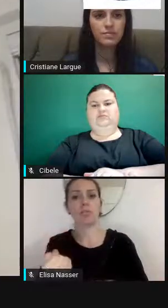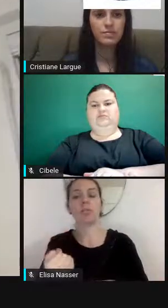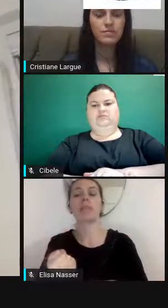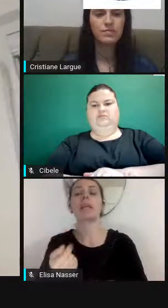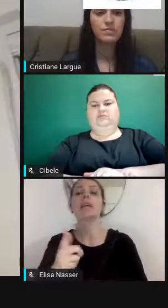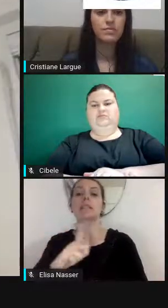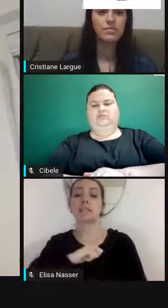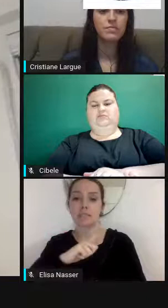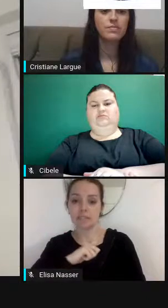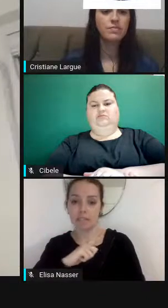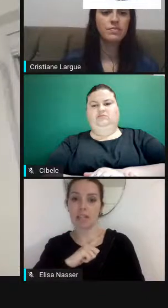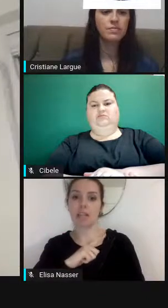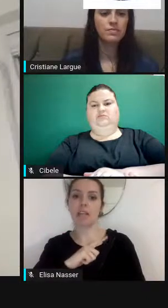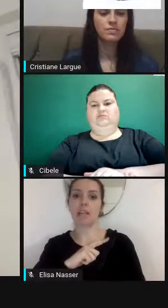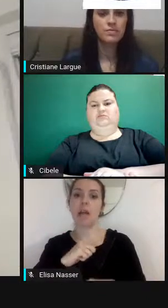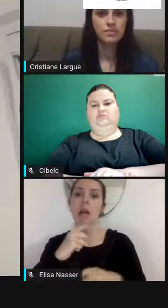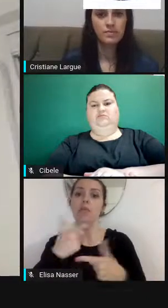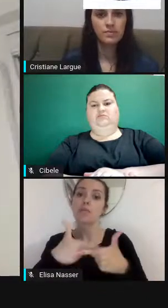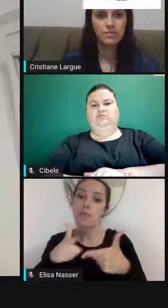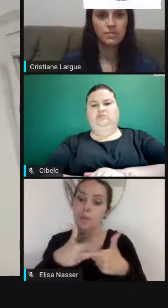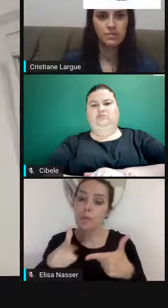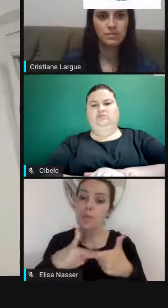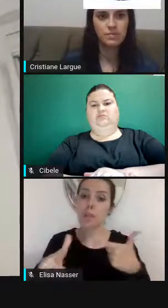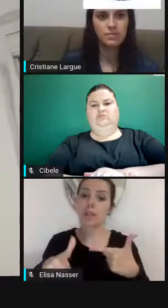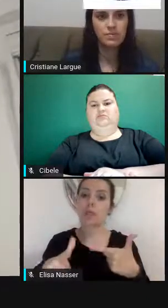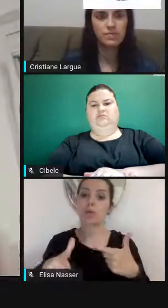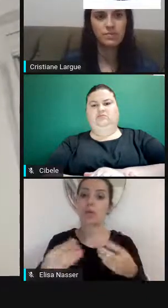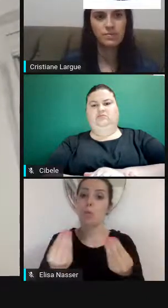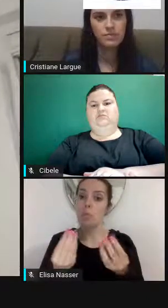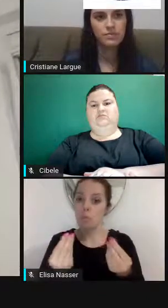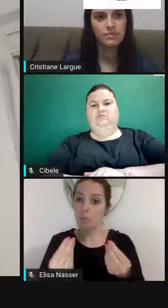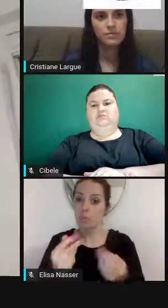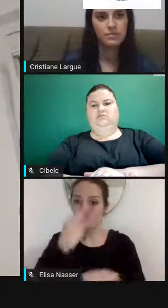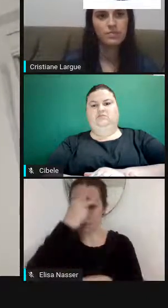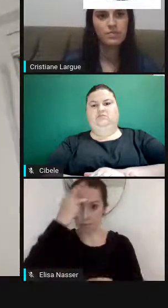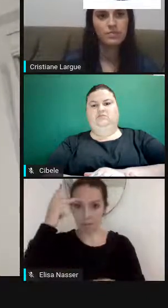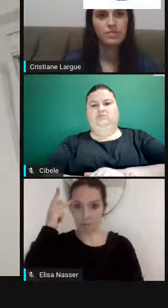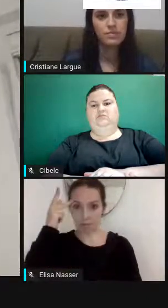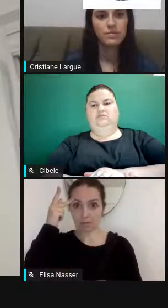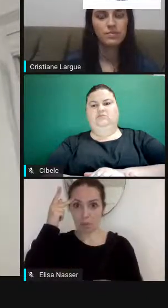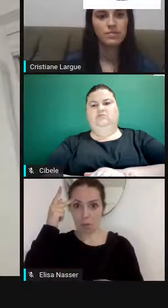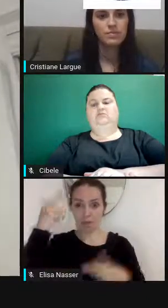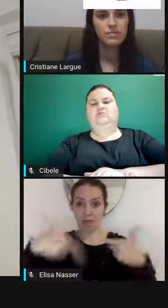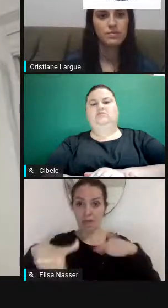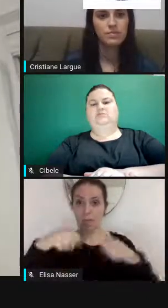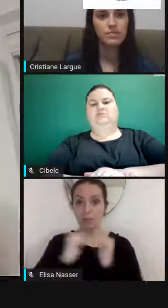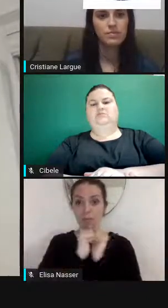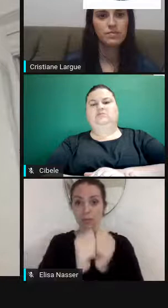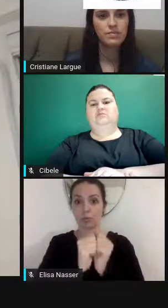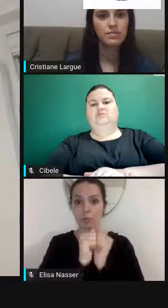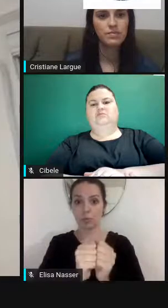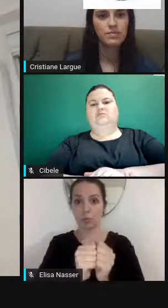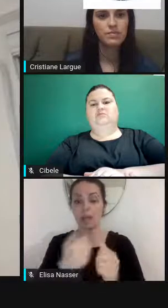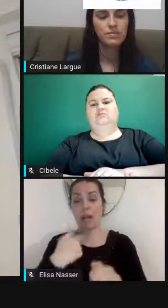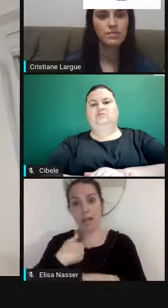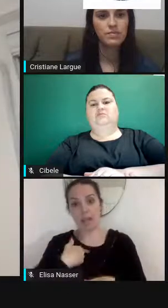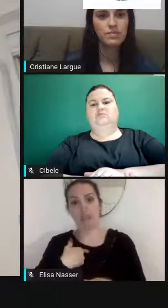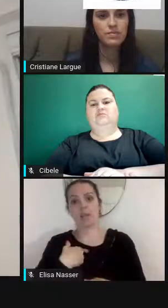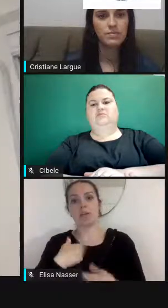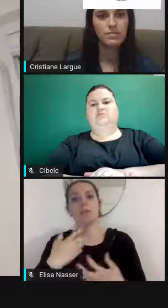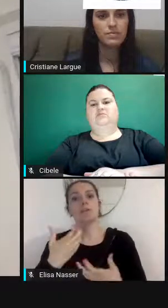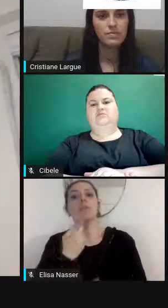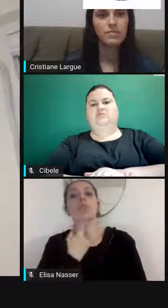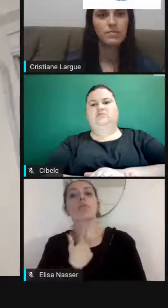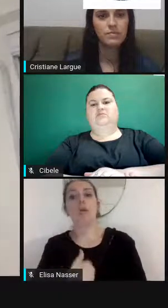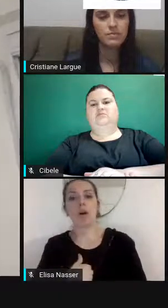que tem um monte de gente trabalhando contigo então assim eu como gosto de prezar muito pela minha qualidade qualidade de vida e eu tenho duas crianças porque